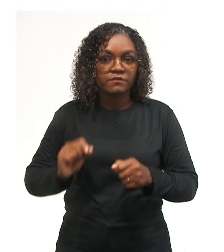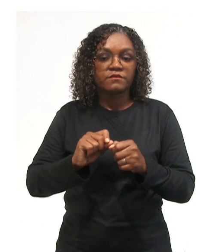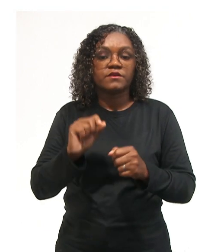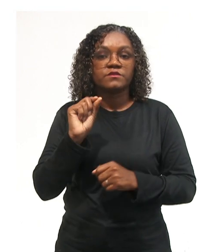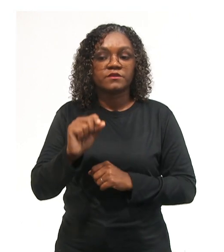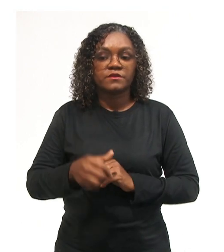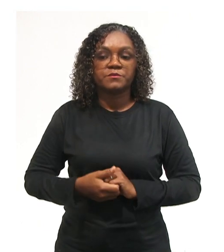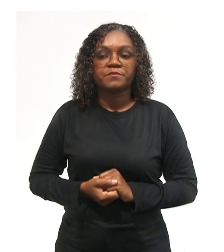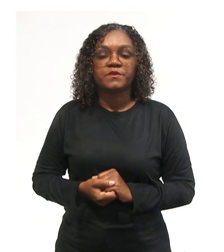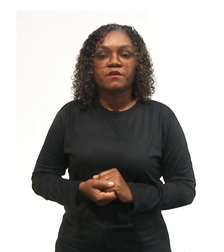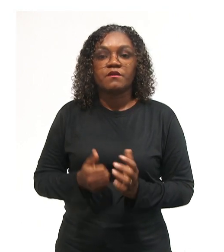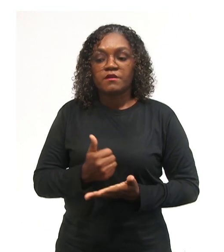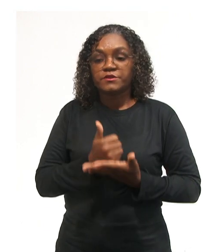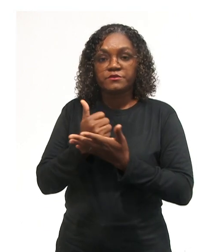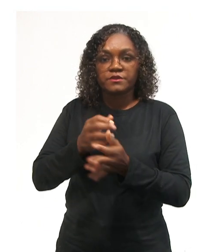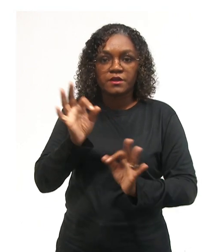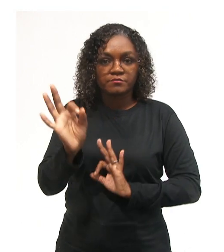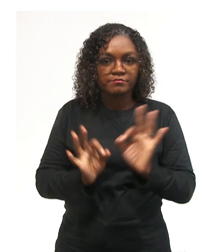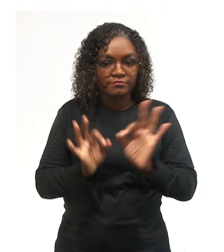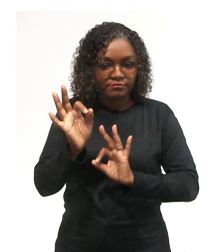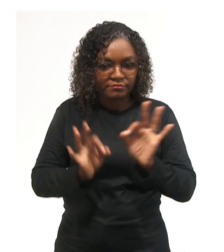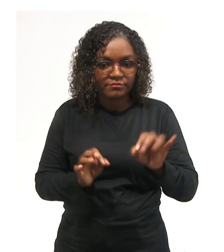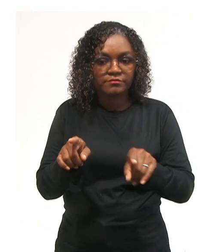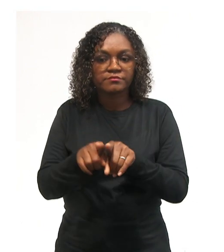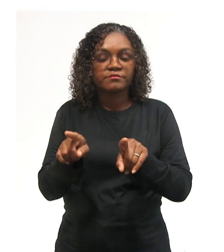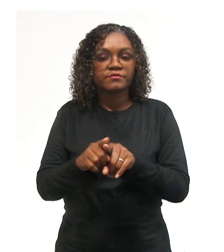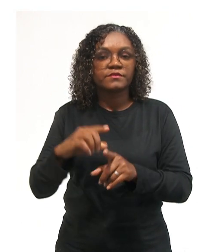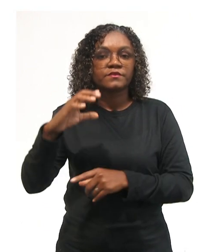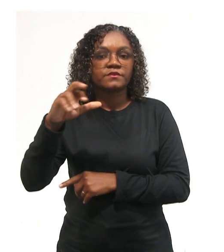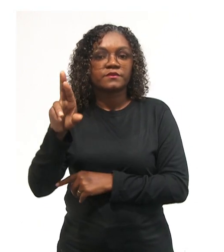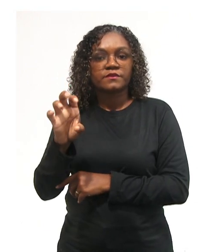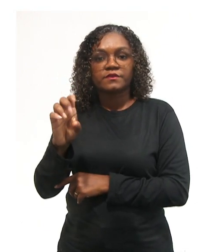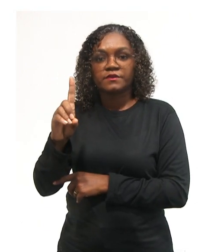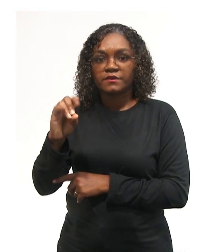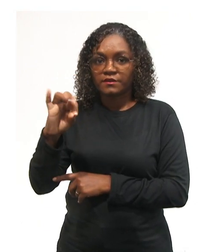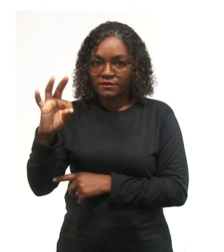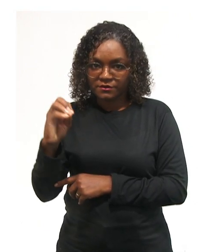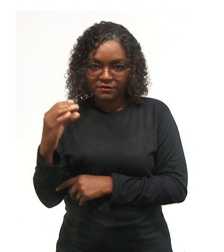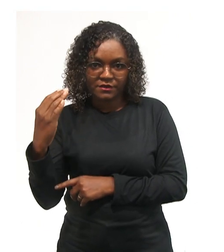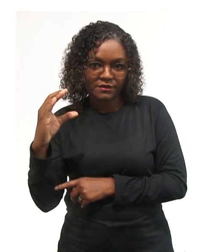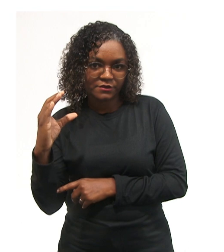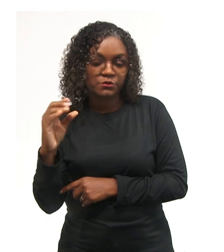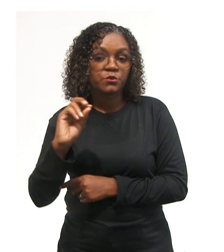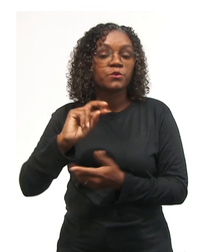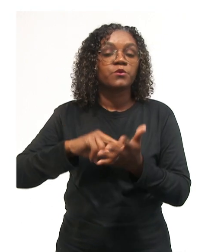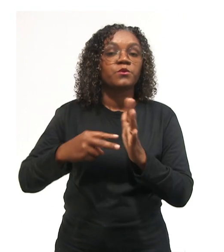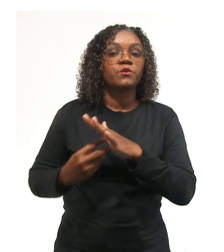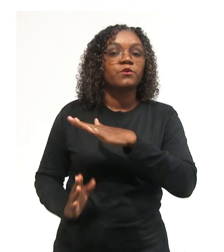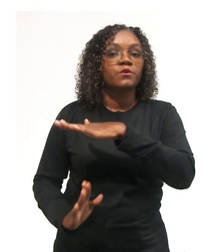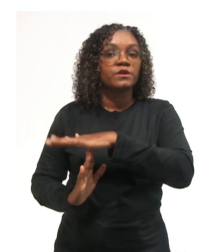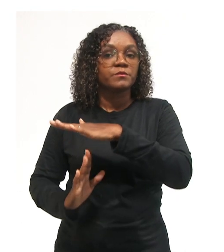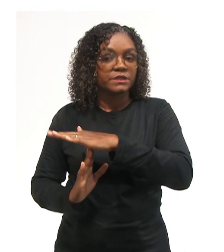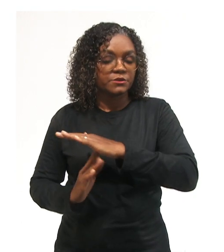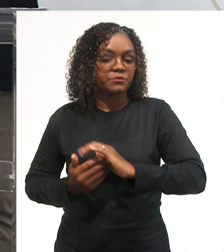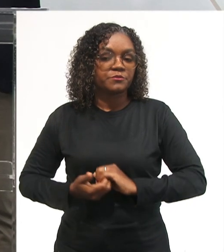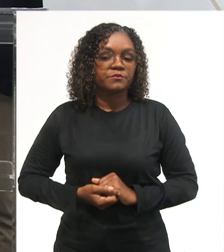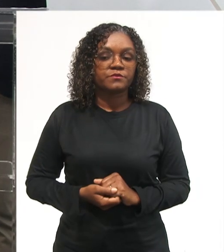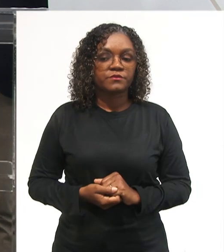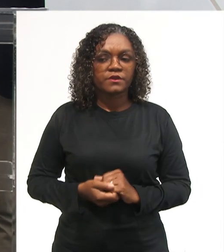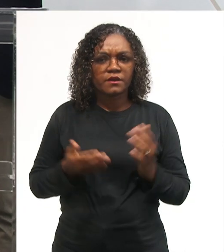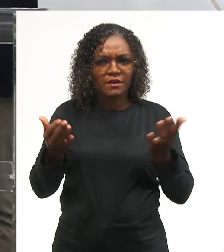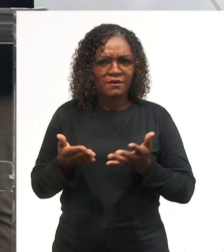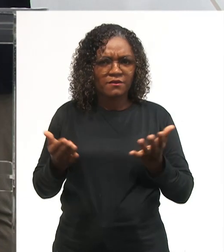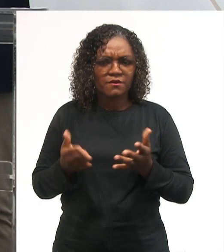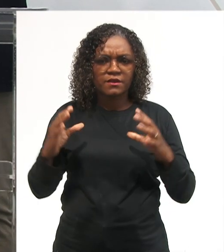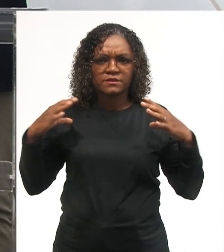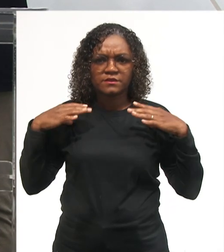planejamento, né, e na concessão de créditos. Eu vou trazer aqui um exemplo bem simples de uma coisa que aconteceu aqui na nossa cidade. Nós temos